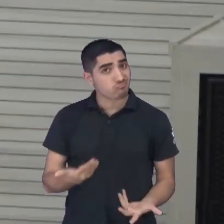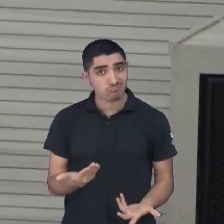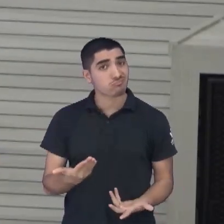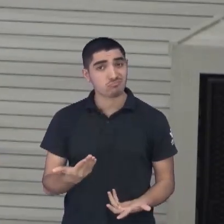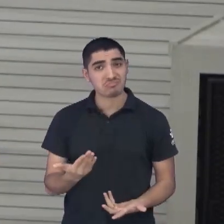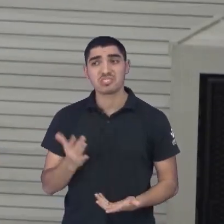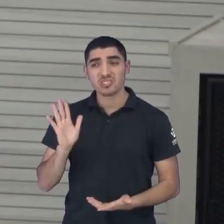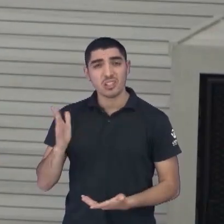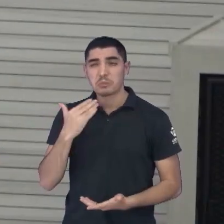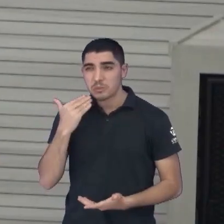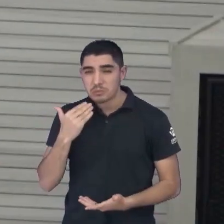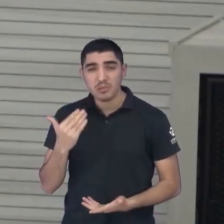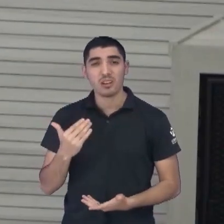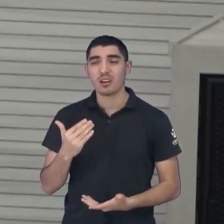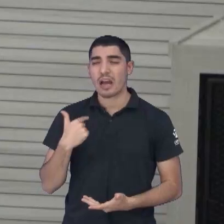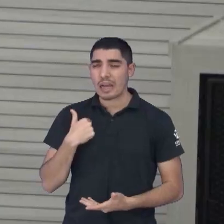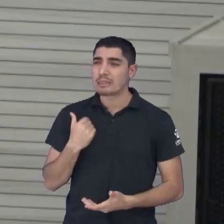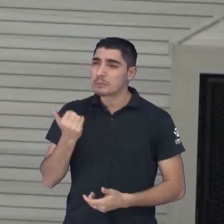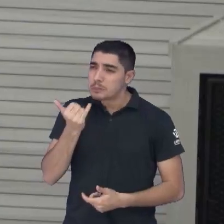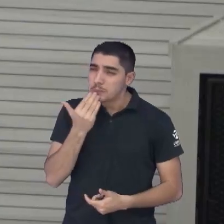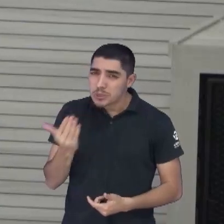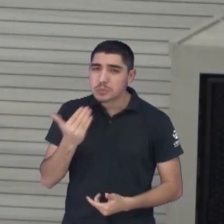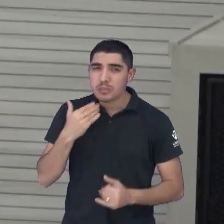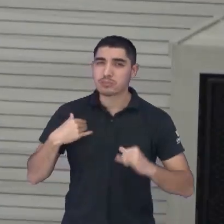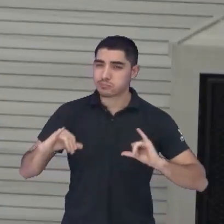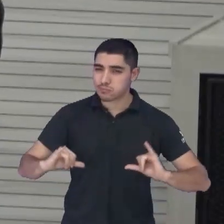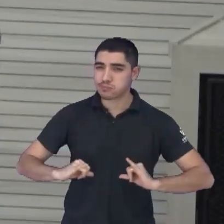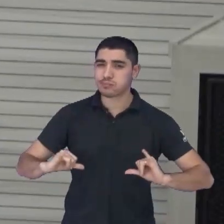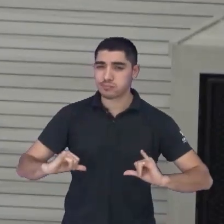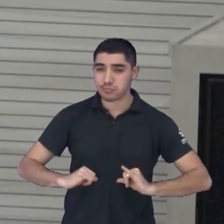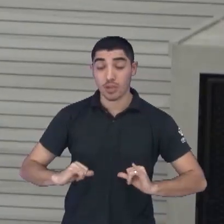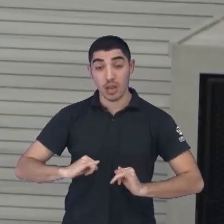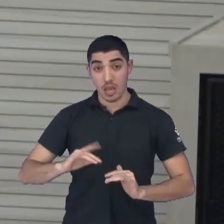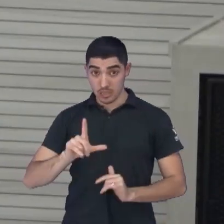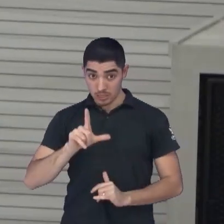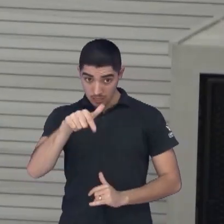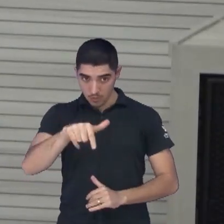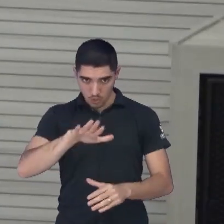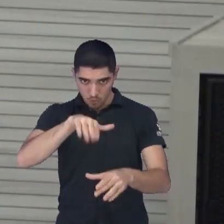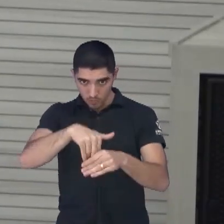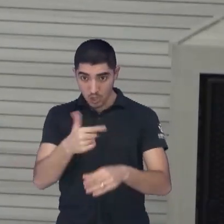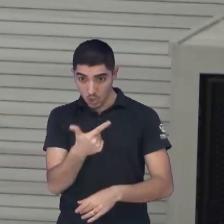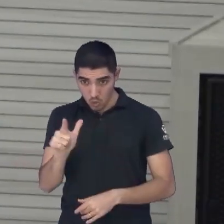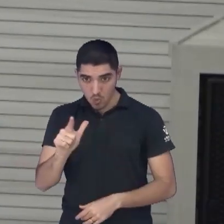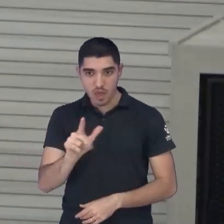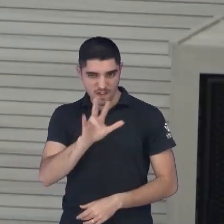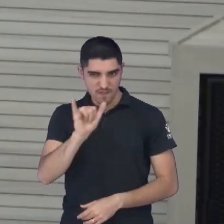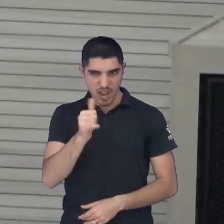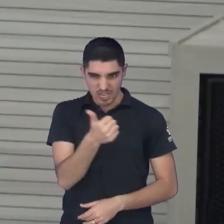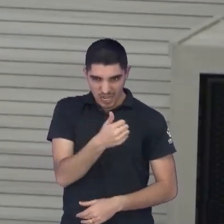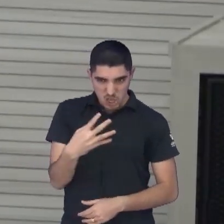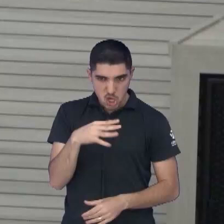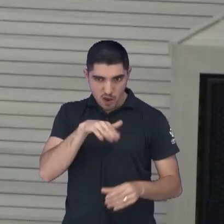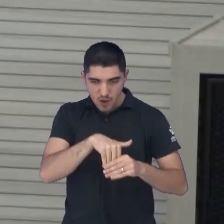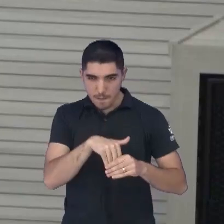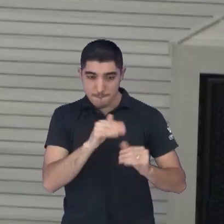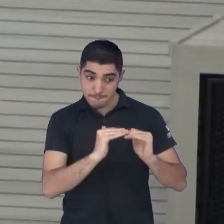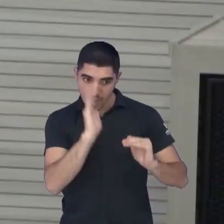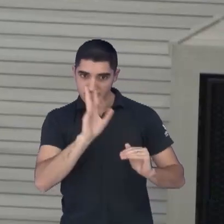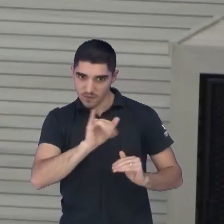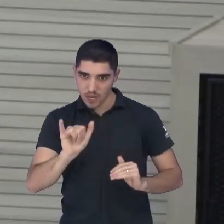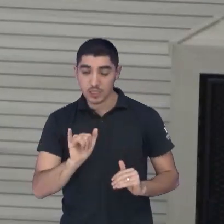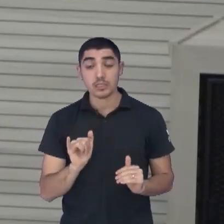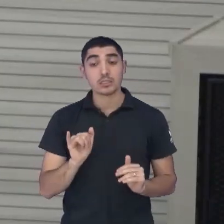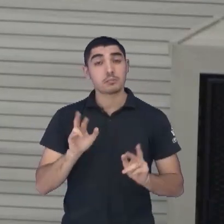E se tudo der certo, na próxima votação, a gente vai ter mais do que 14 votos, e vamos deixar de implorar melhorias para a